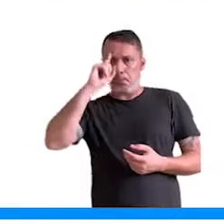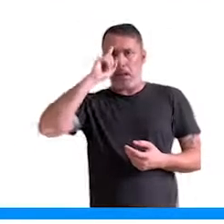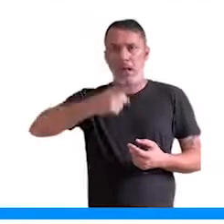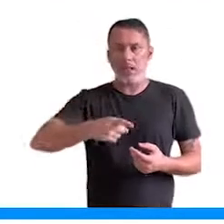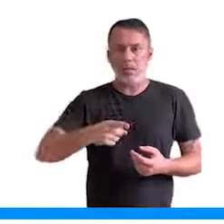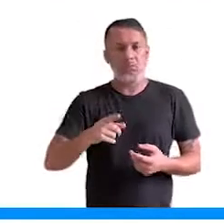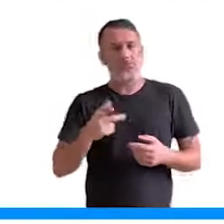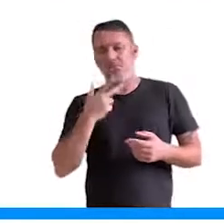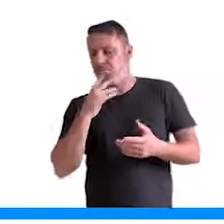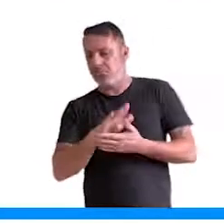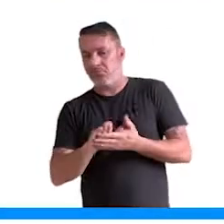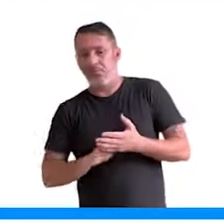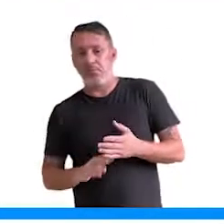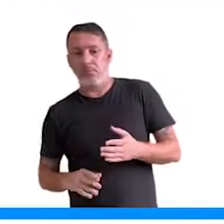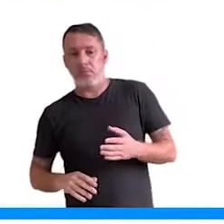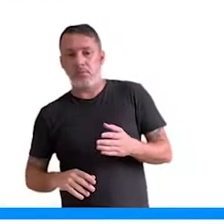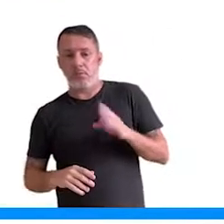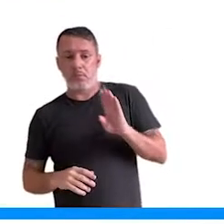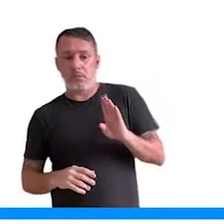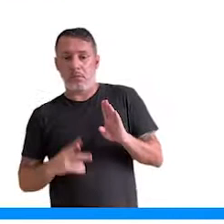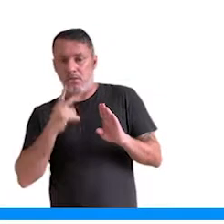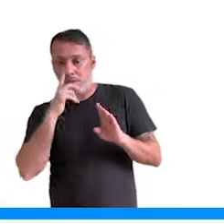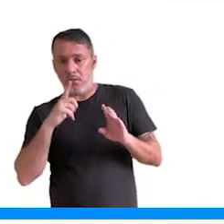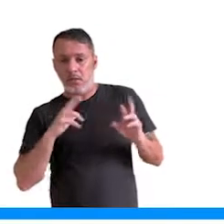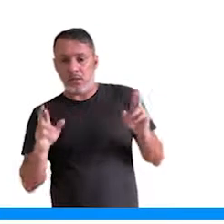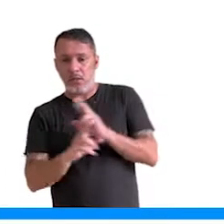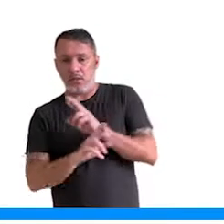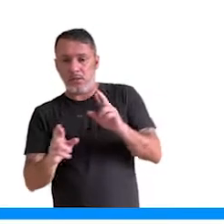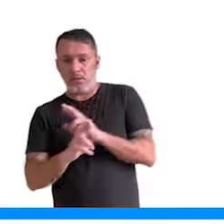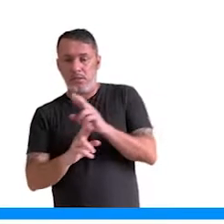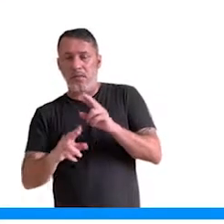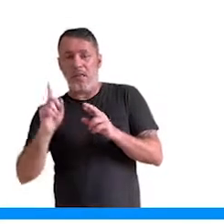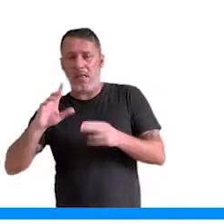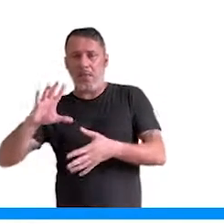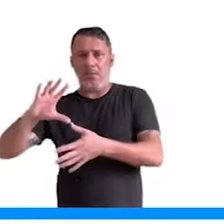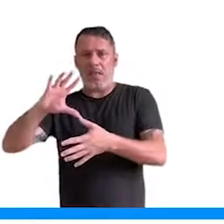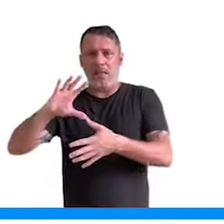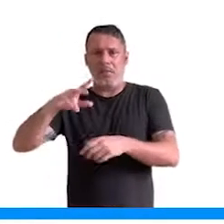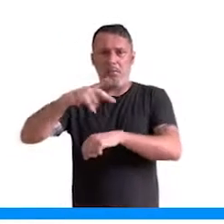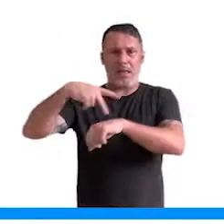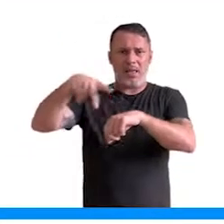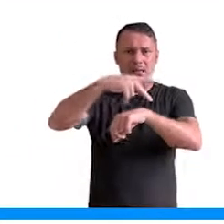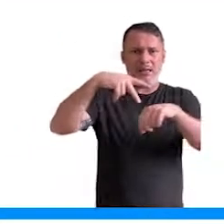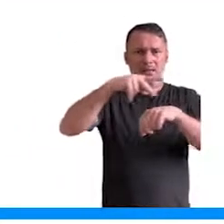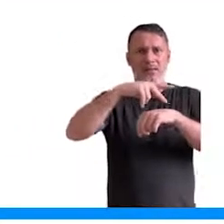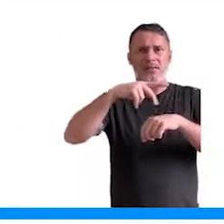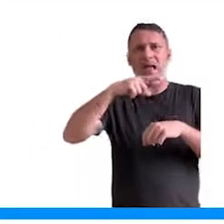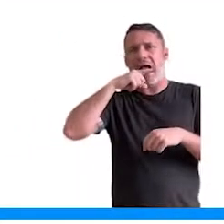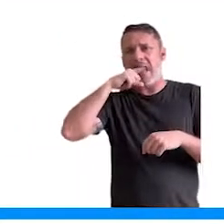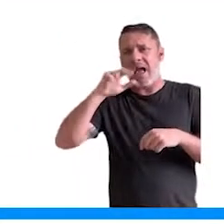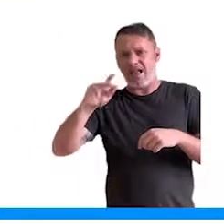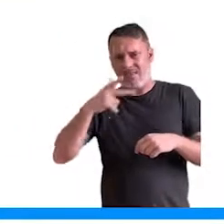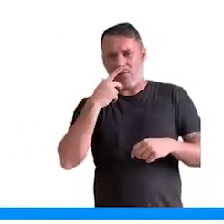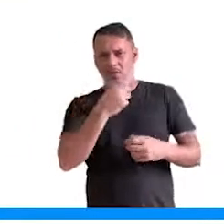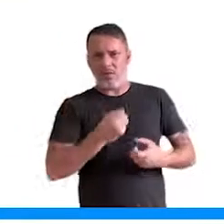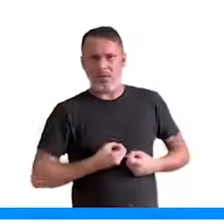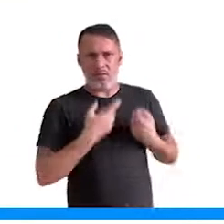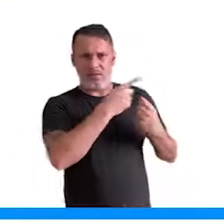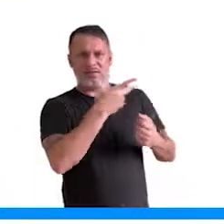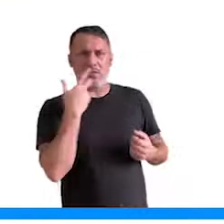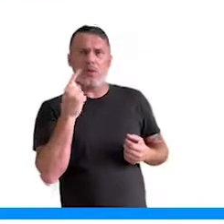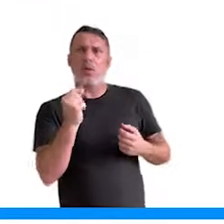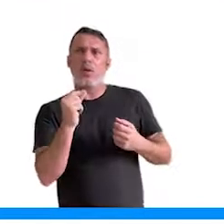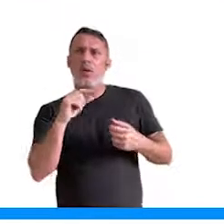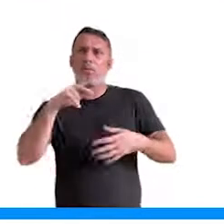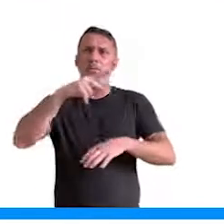disso. Então não tem nada de desordem. Relações diplomáticas entre os países produtores de cana-de-açúcar. Também não, né? Não está falando